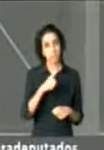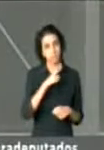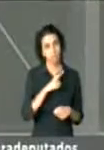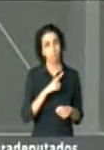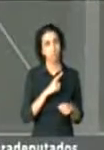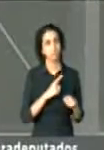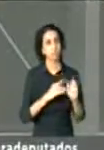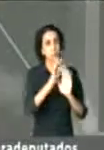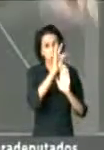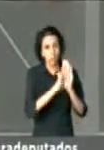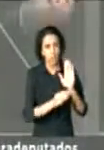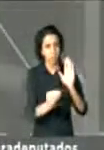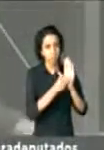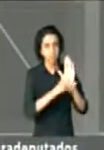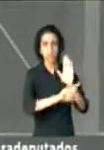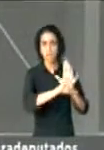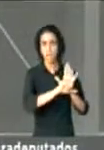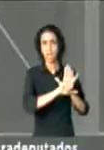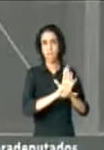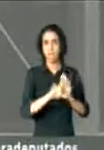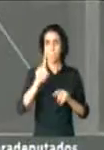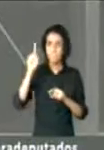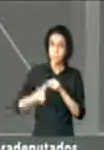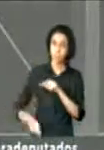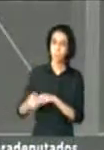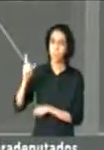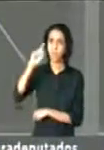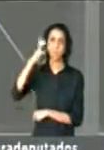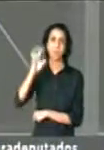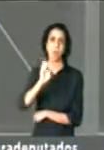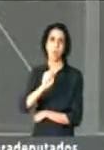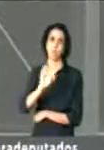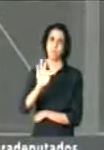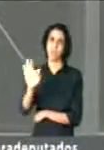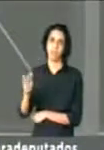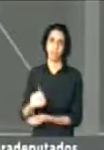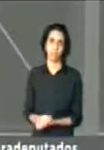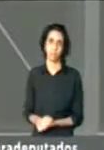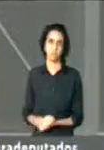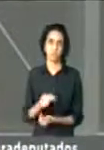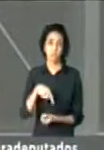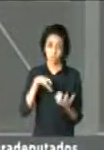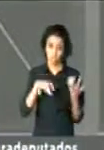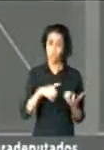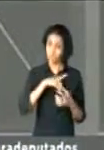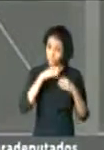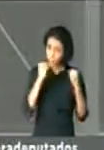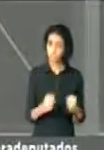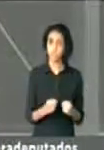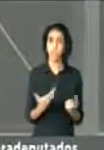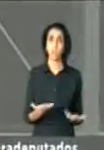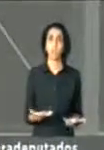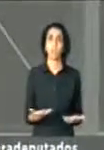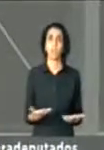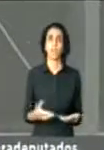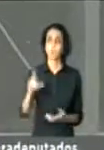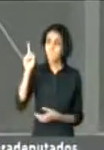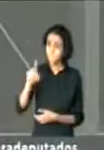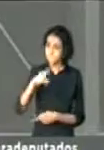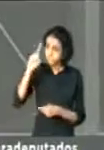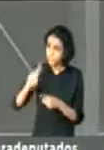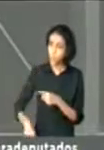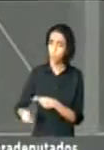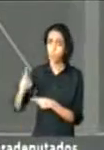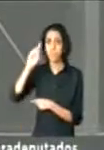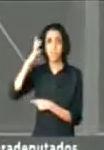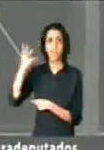legal que pudesse suspender esta decisão, do mesmo modo que esta Casa tem poder para, através de decreto legislativo, sustar